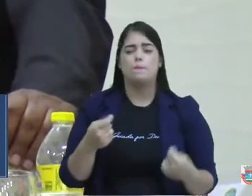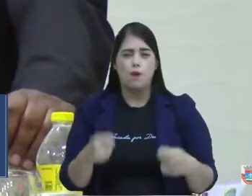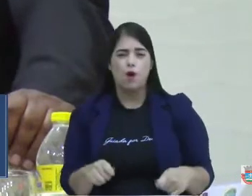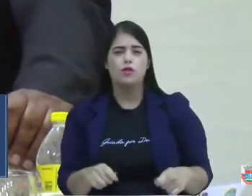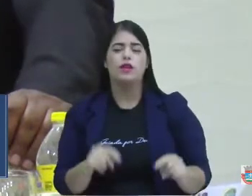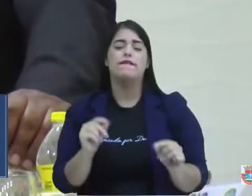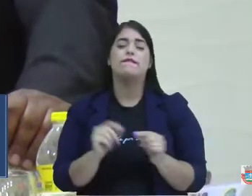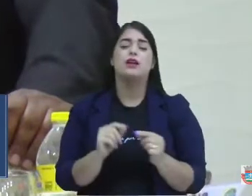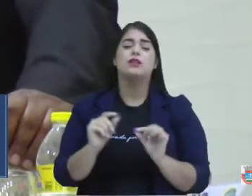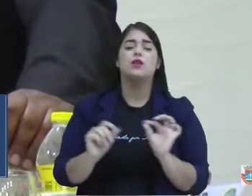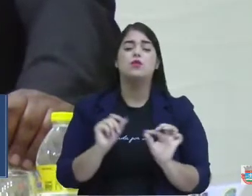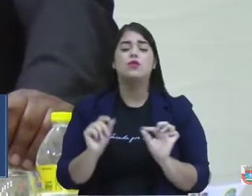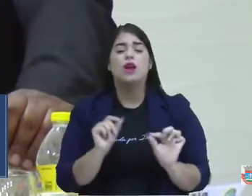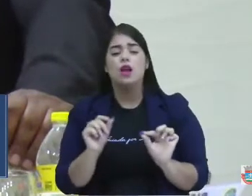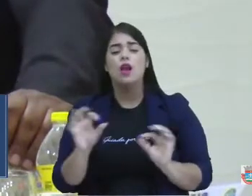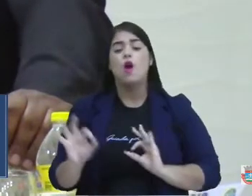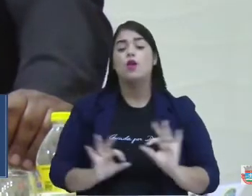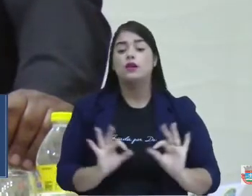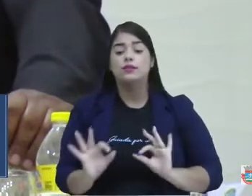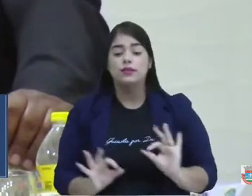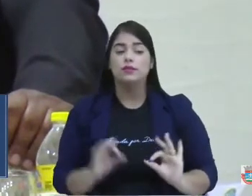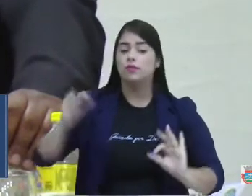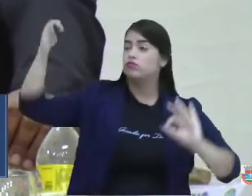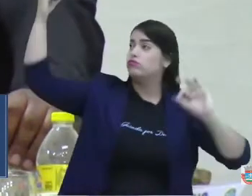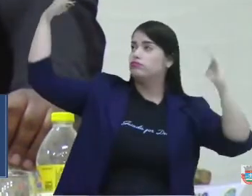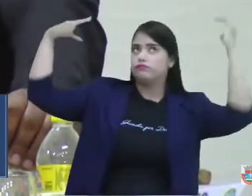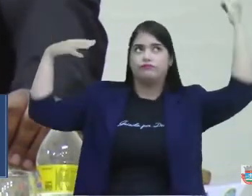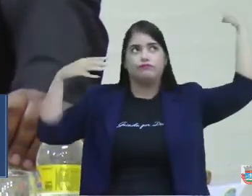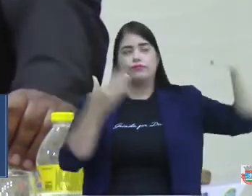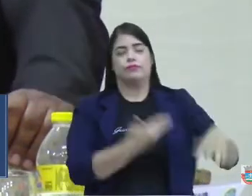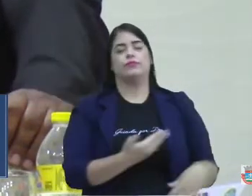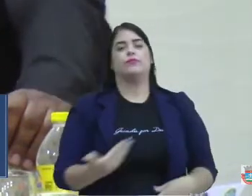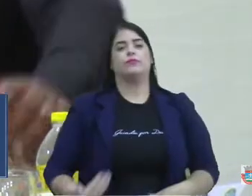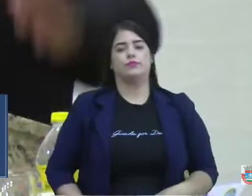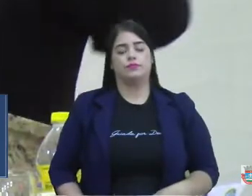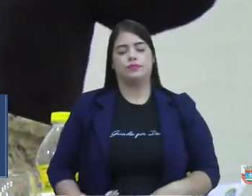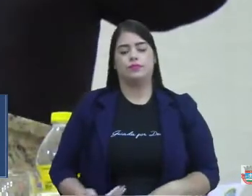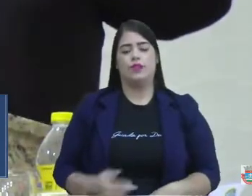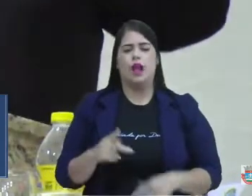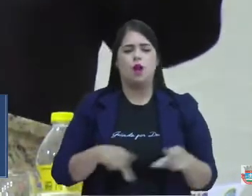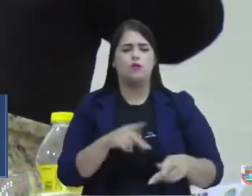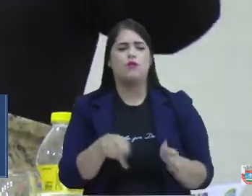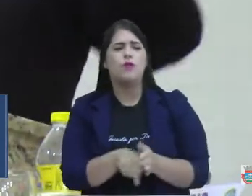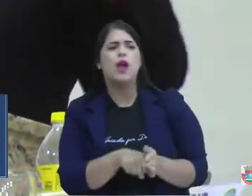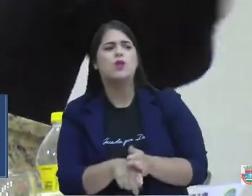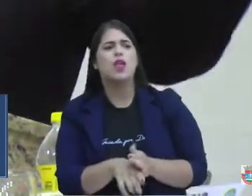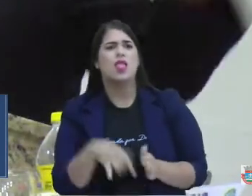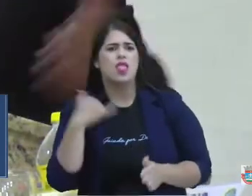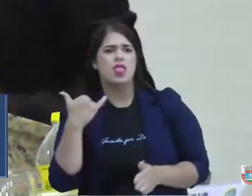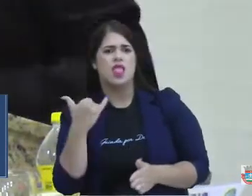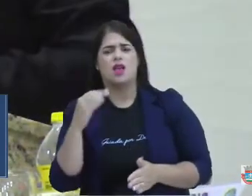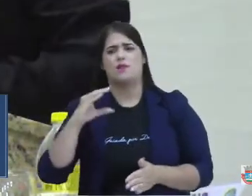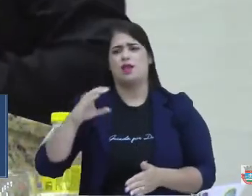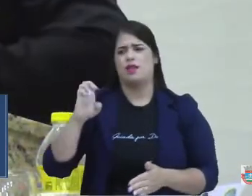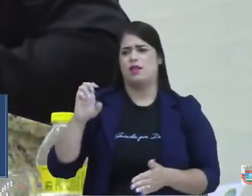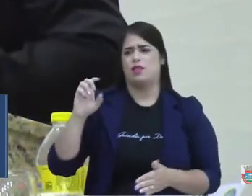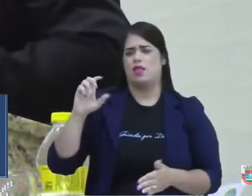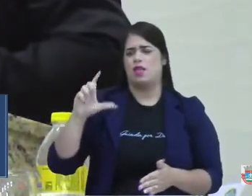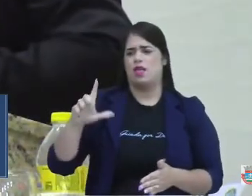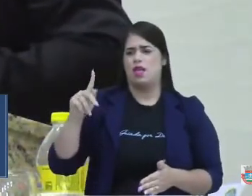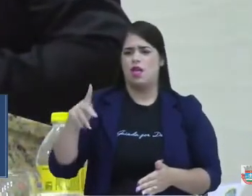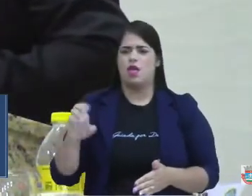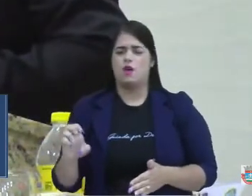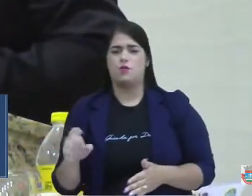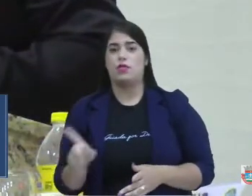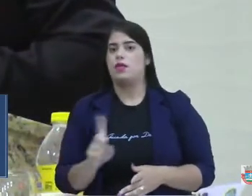feita a manutenção da iluminação pública. Aí o pessoal liga para a CELP, não é mais CELP, gente. Iluminação